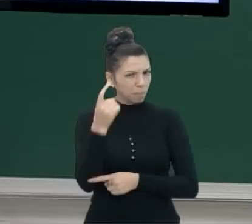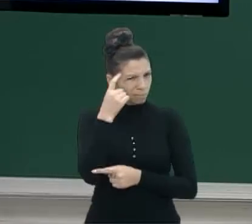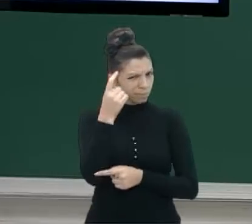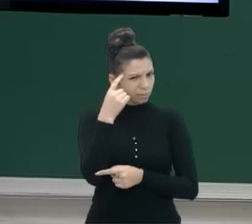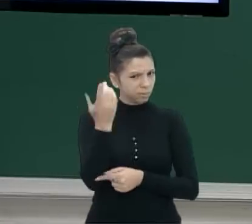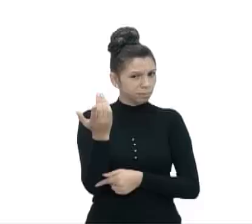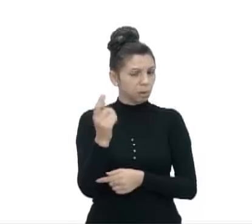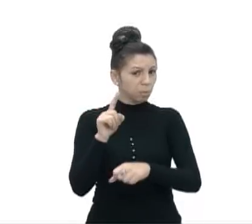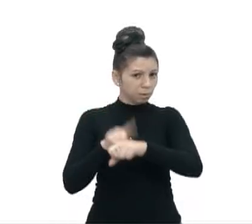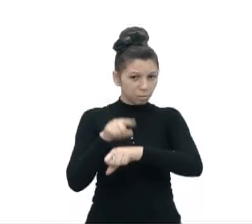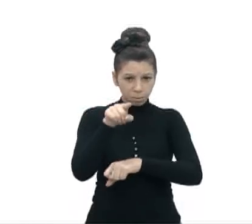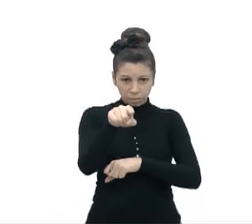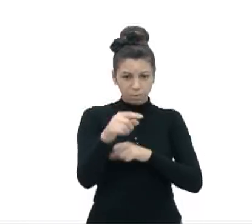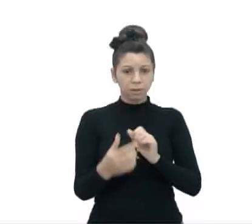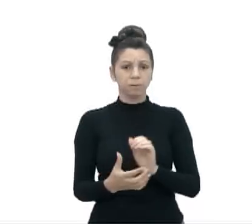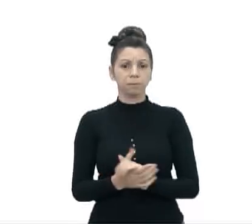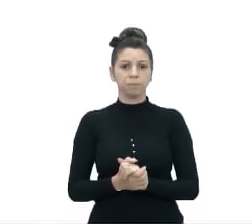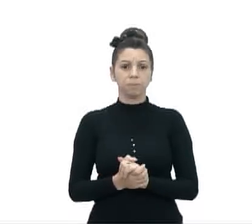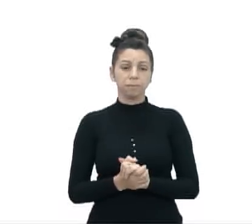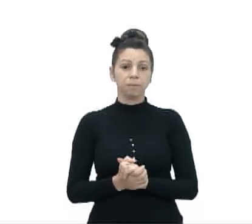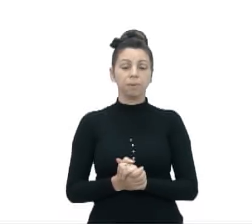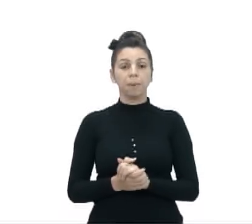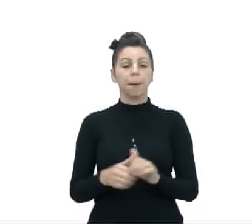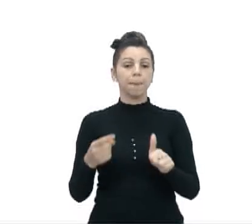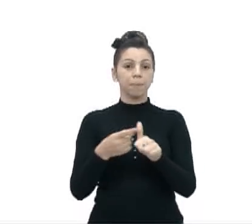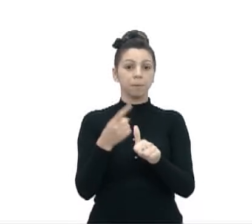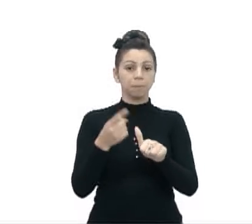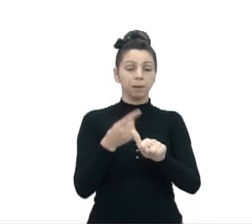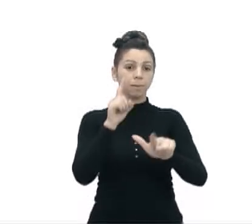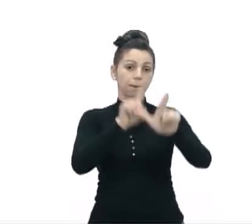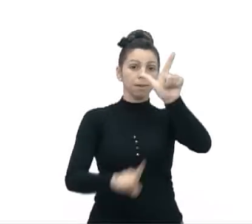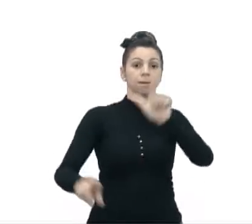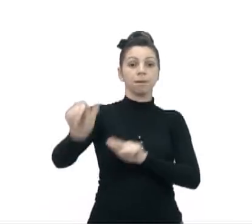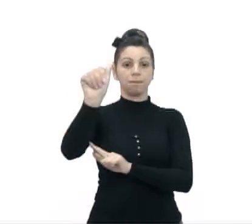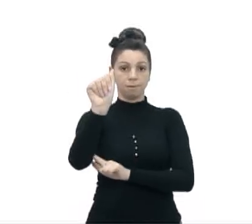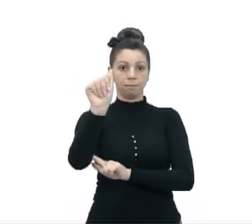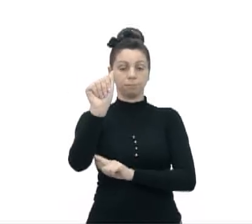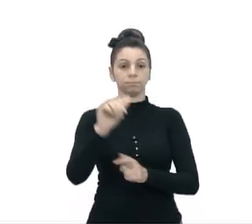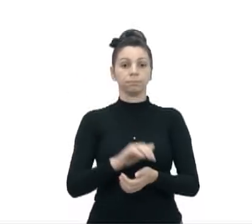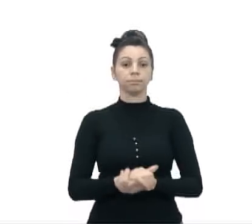pensar? Um tempo aí para vocês. Façam primeiro a letra A, tá bom?